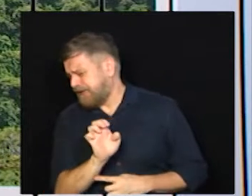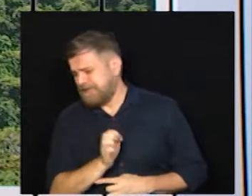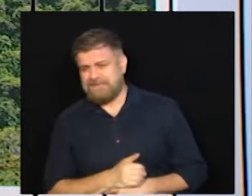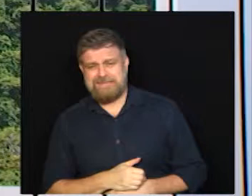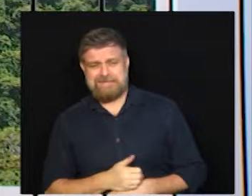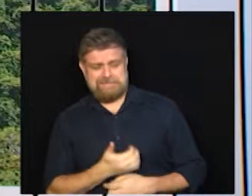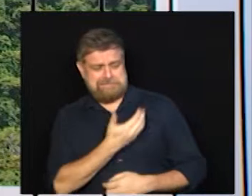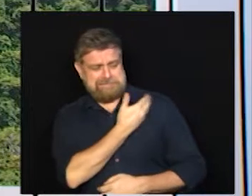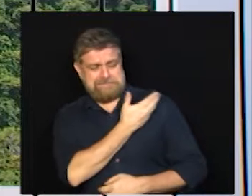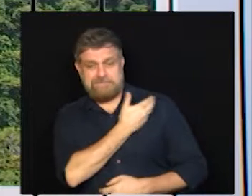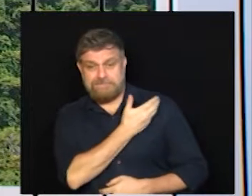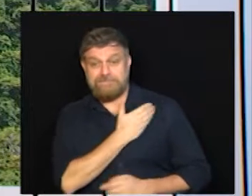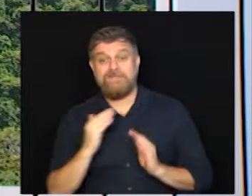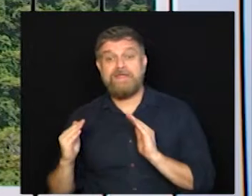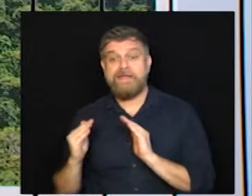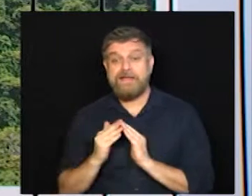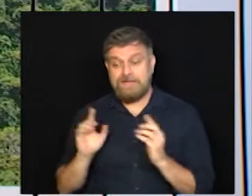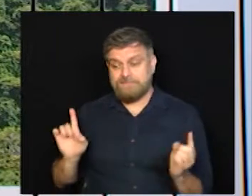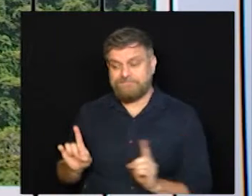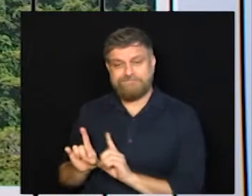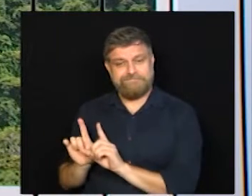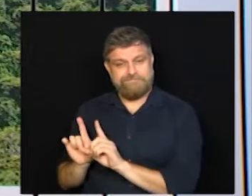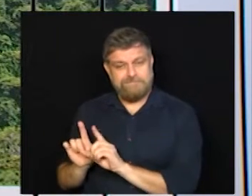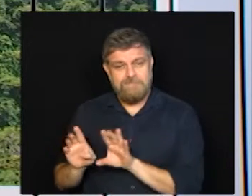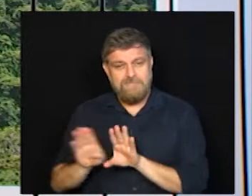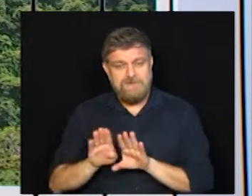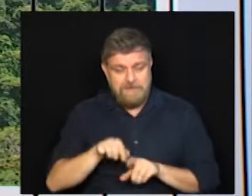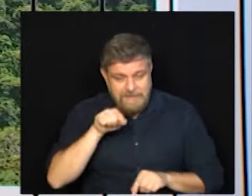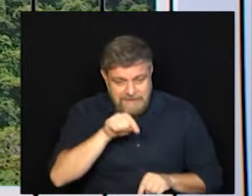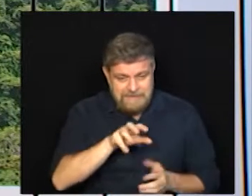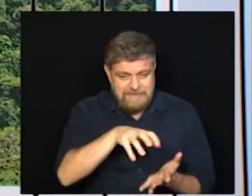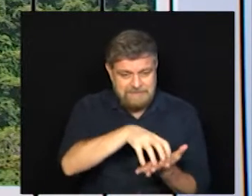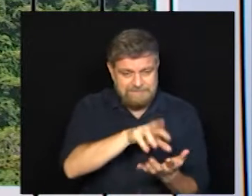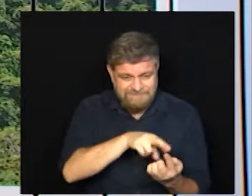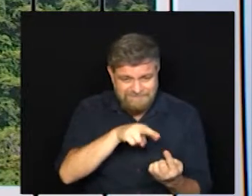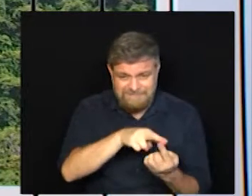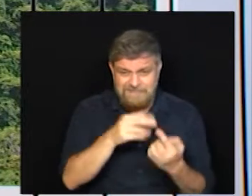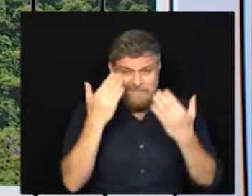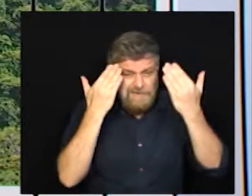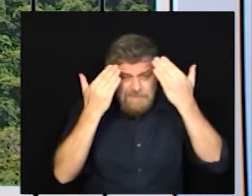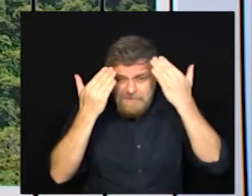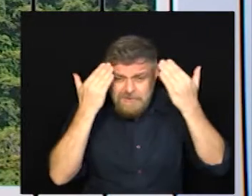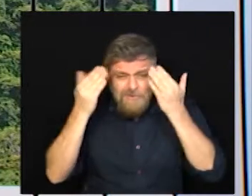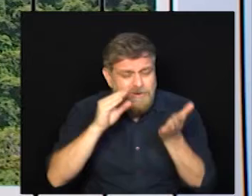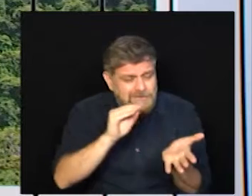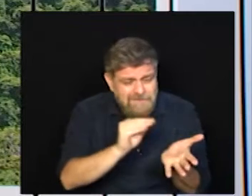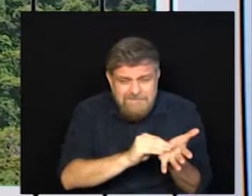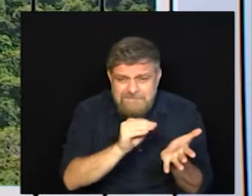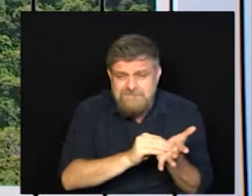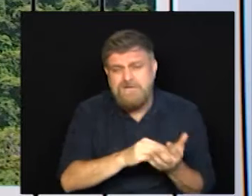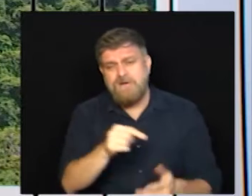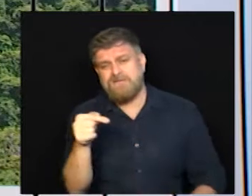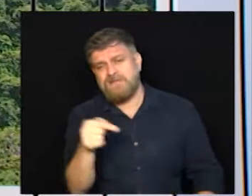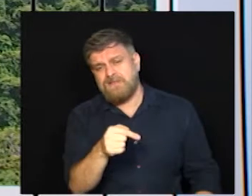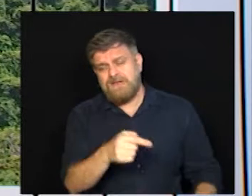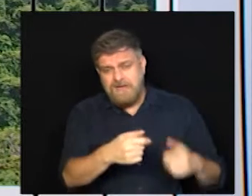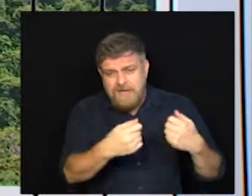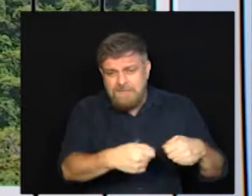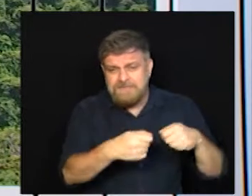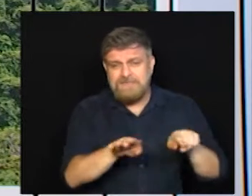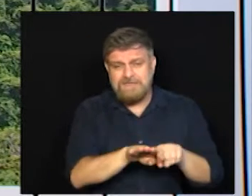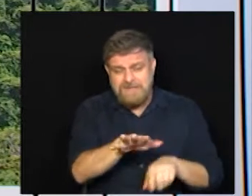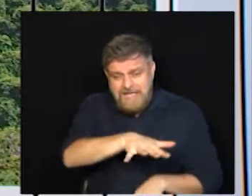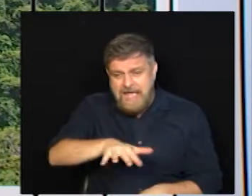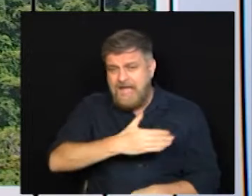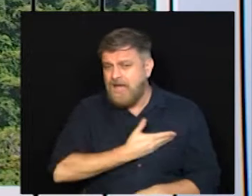atendimento psiquiátrico, psicológico, é uma grande defasagem que a gente tem dentro do centro de referência, mas também nos serviços